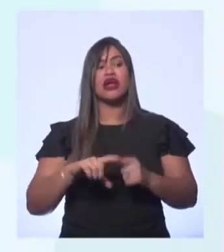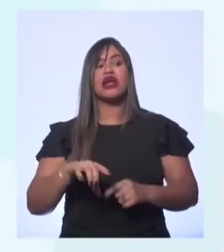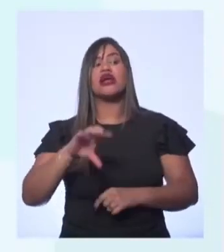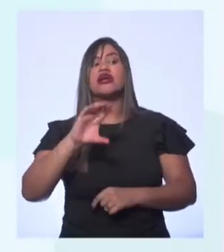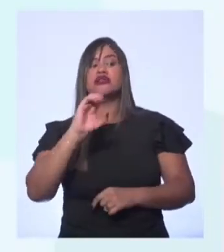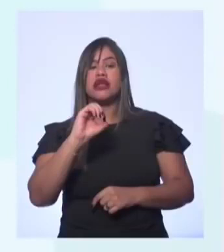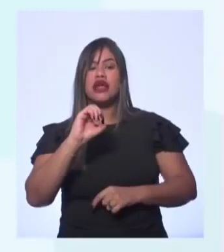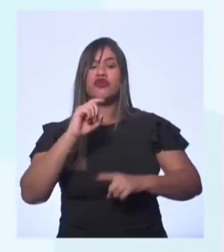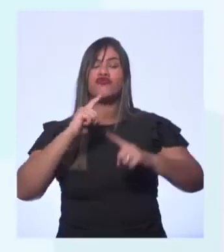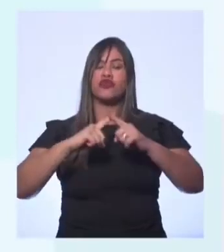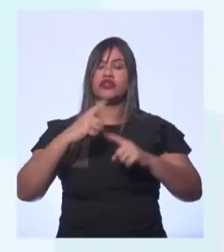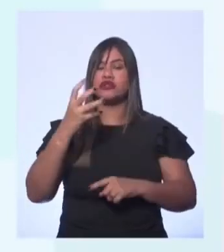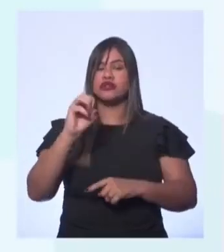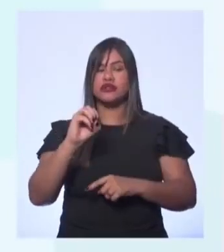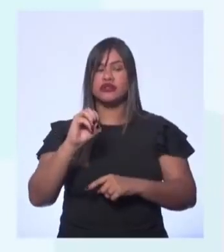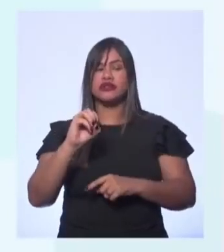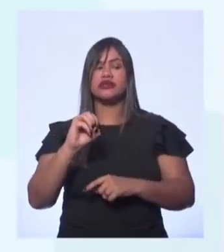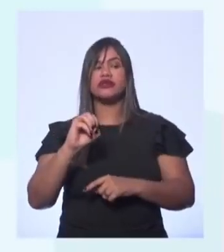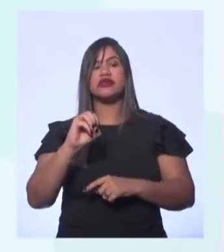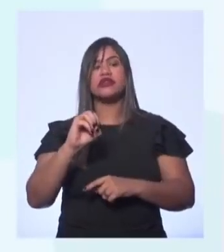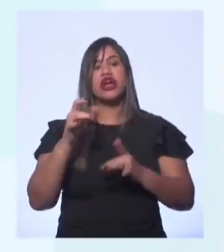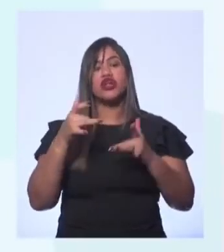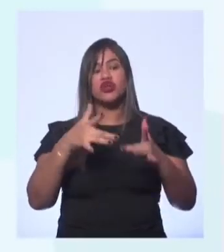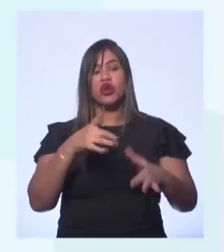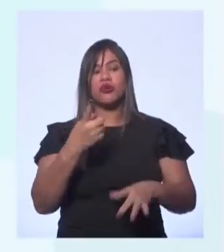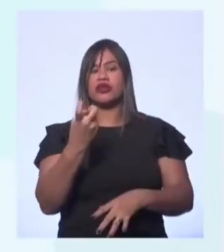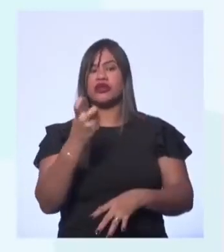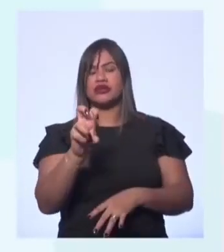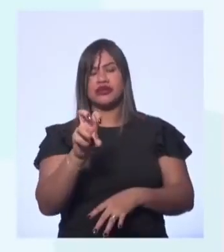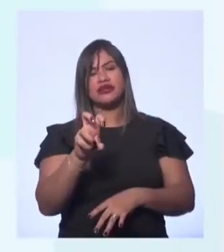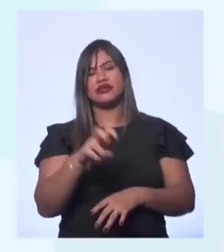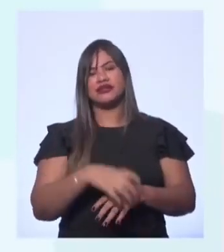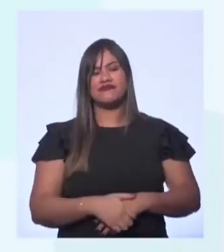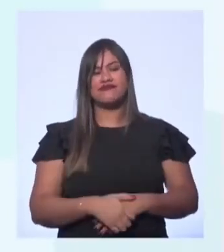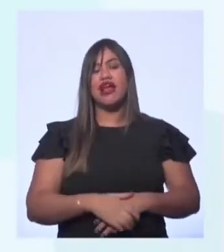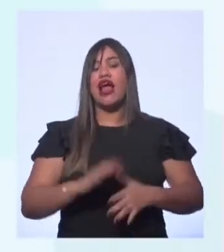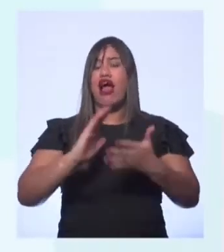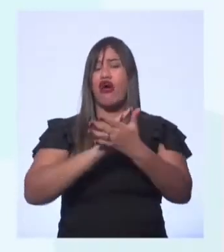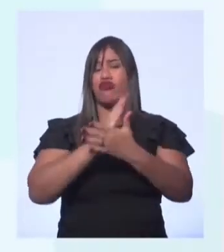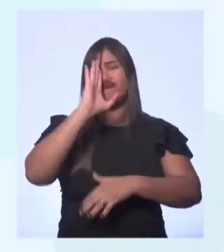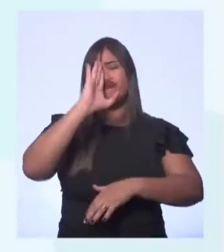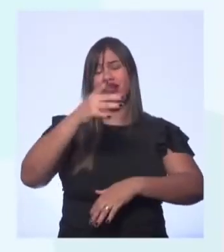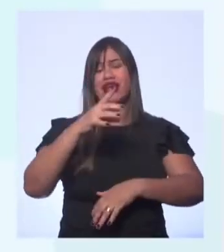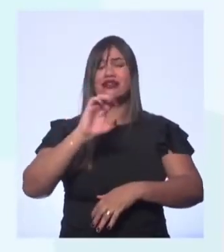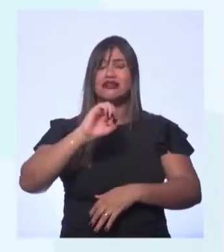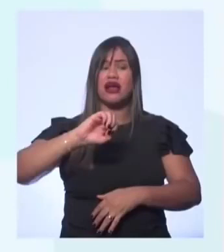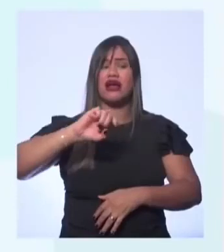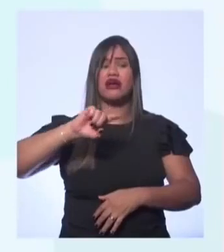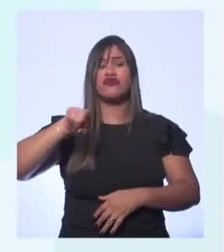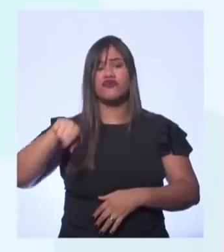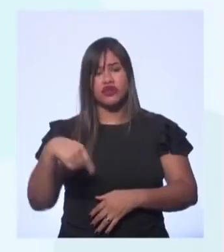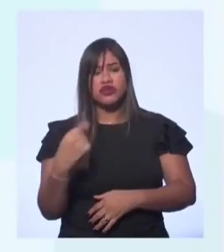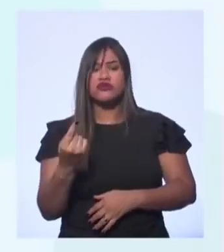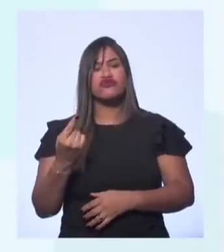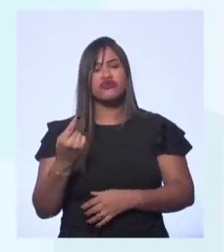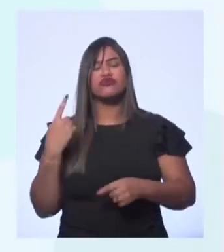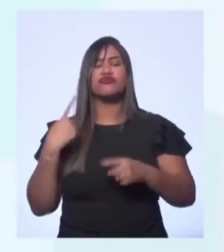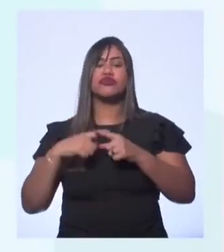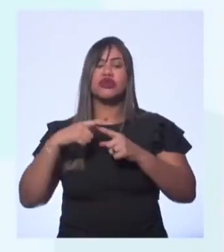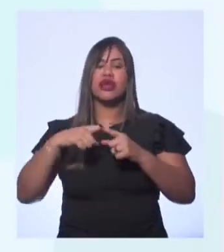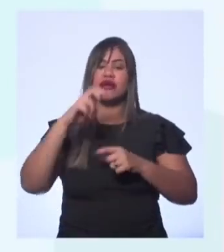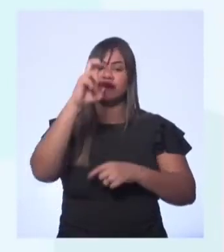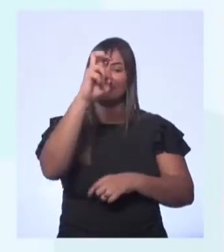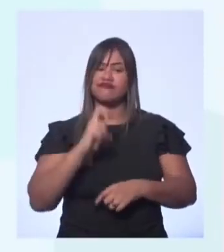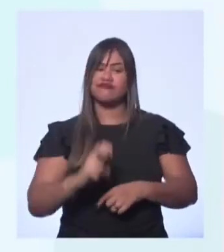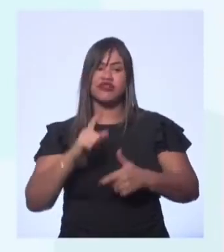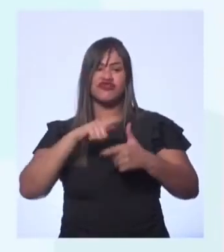dar 0 e vai sobrar 15. Tem gente que nem faz essa passagem. Coloca já direto 0, vírgula, porque como acabei de abaixar e não